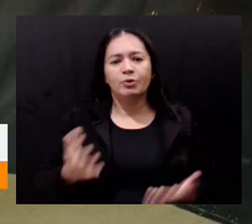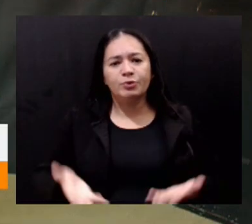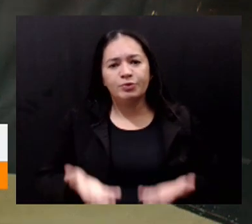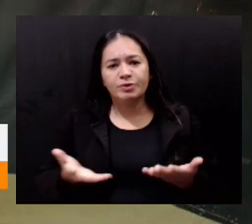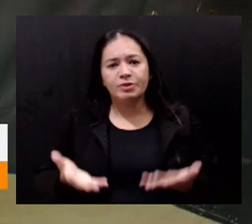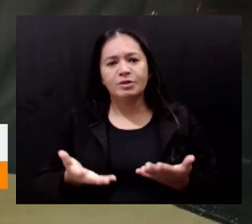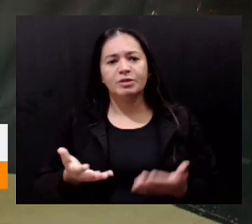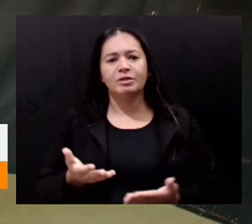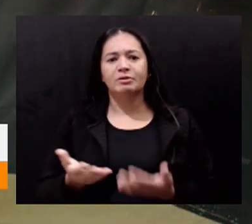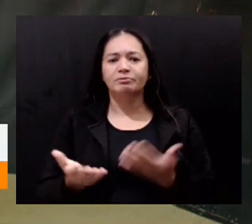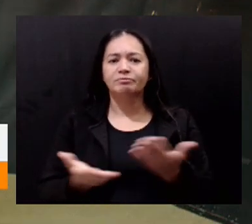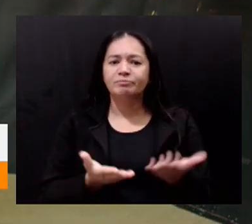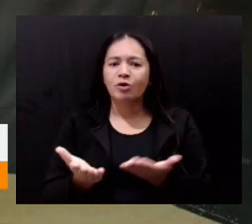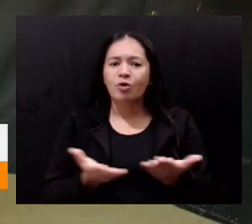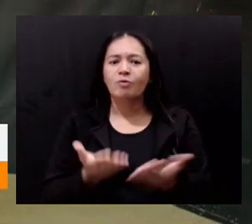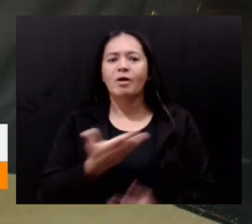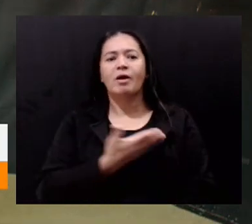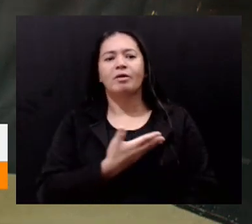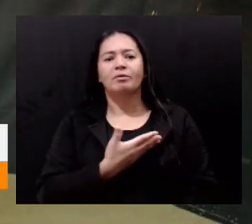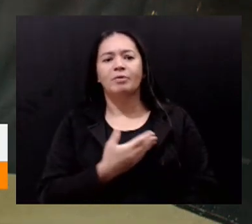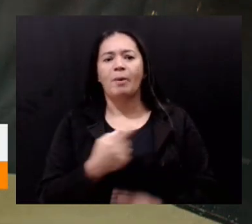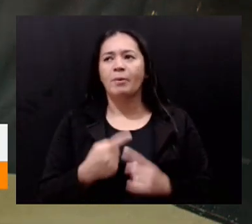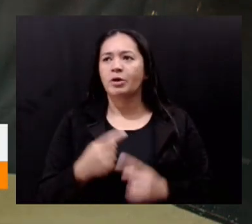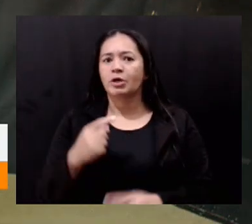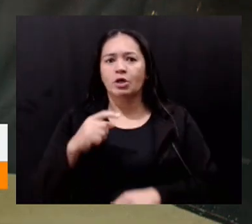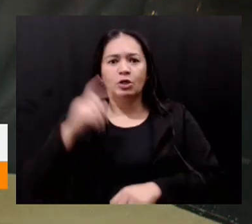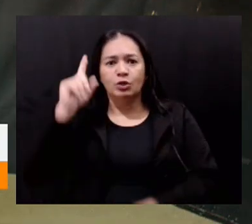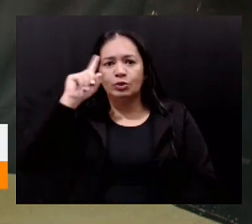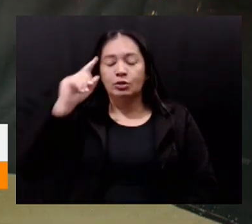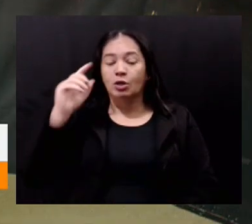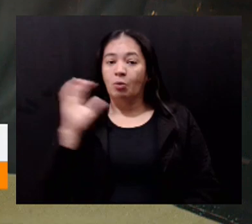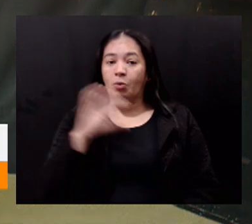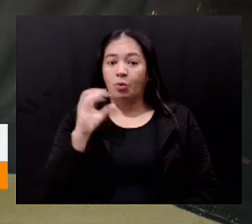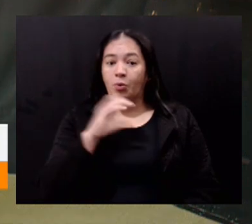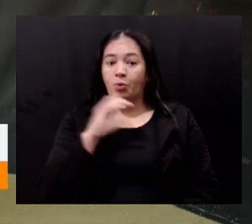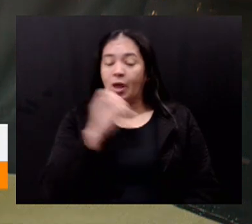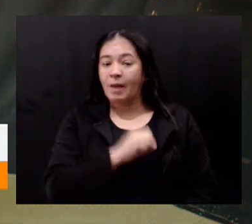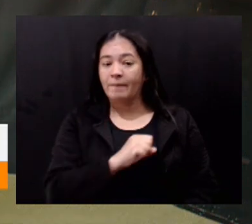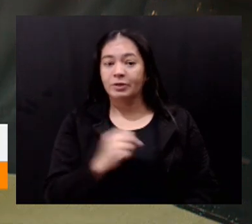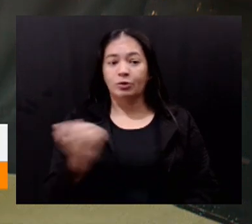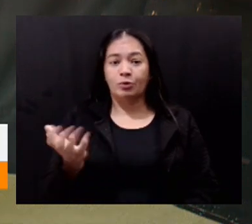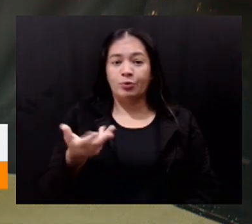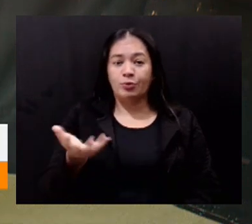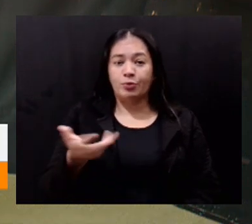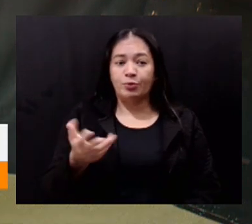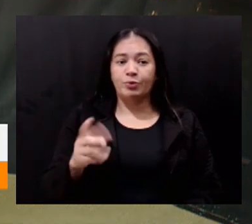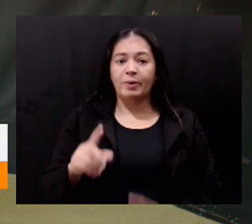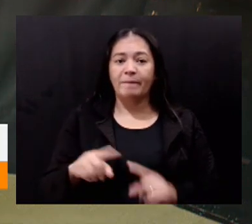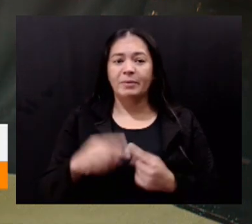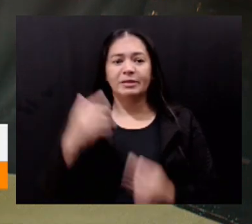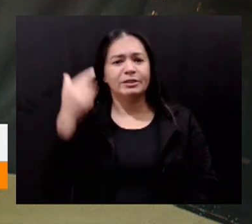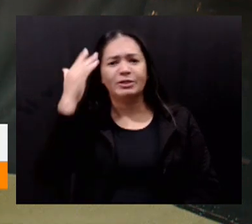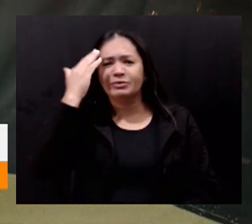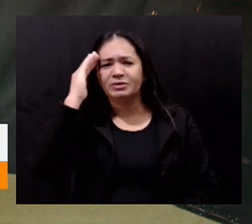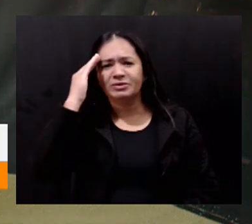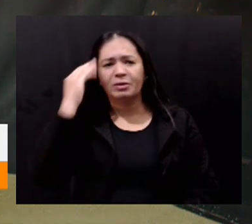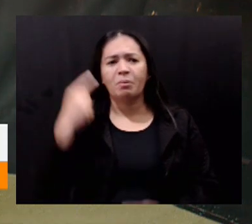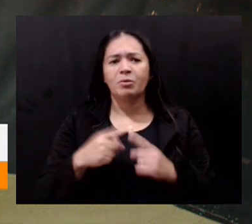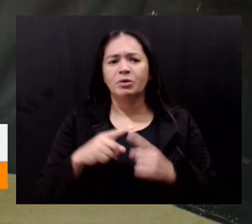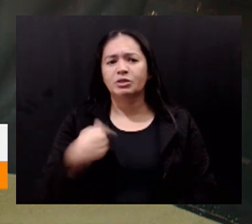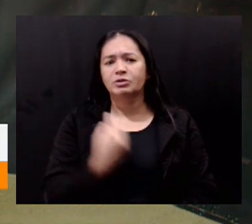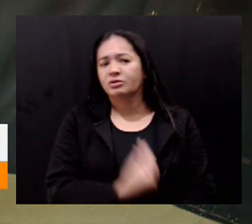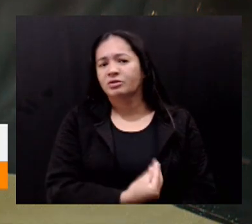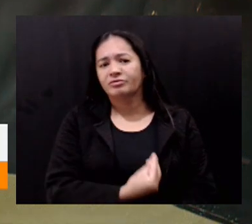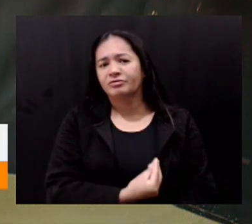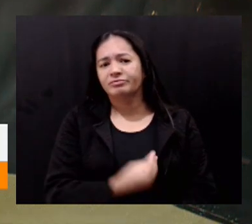mundo correndo. Um Tá. automático que eu também vivo nele, mas eu não entendo o porquê que a gente vive assim, né. Nós acho que